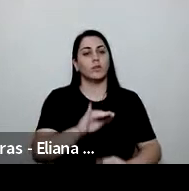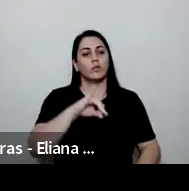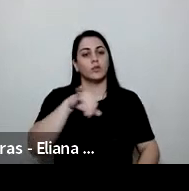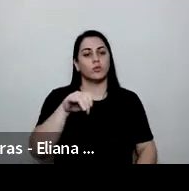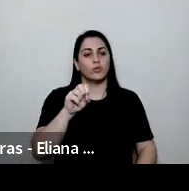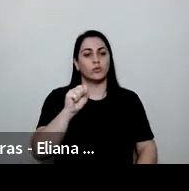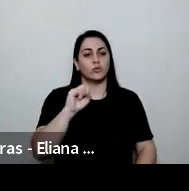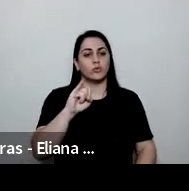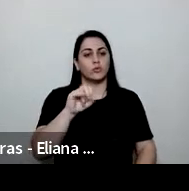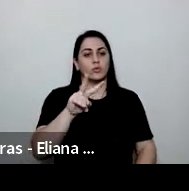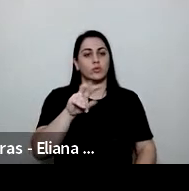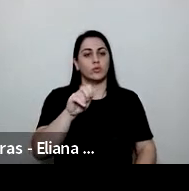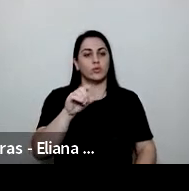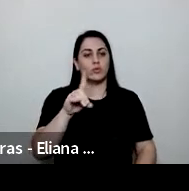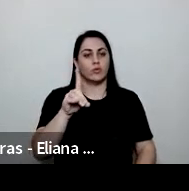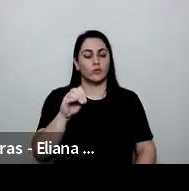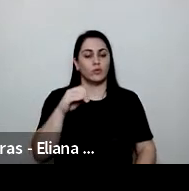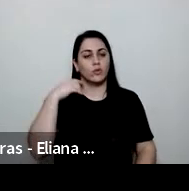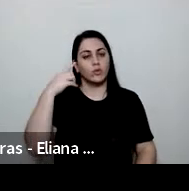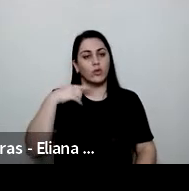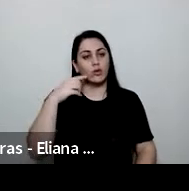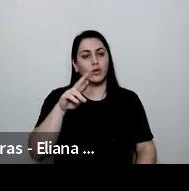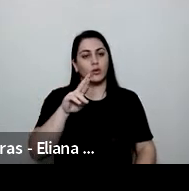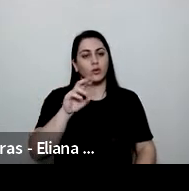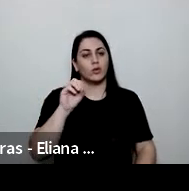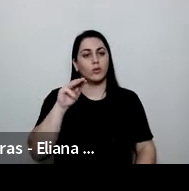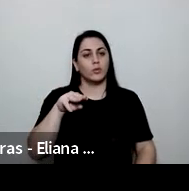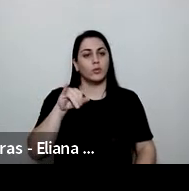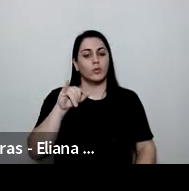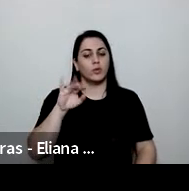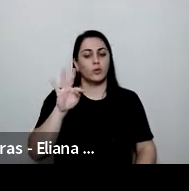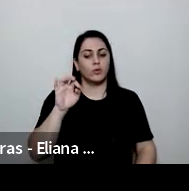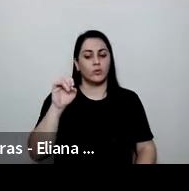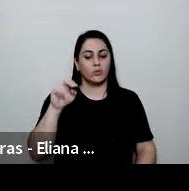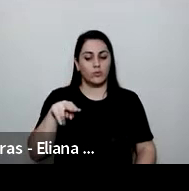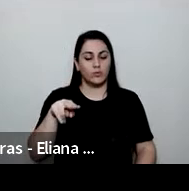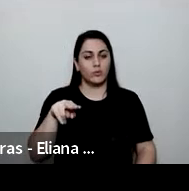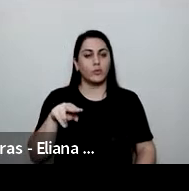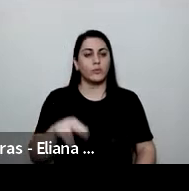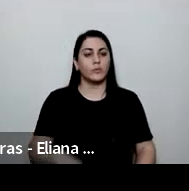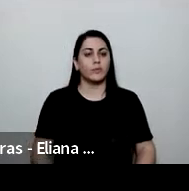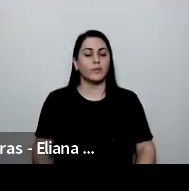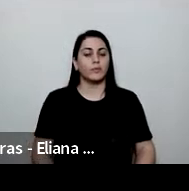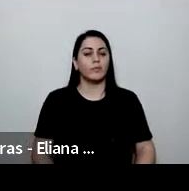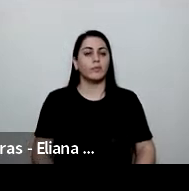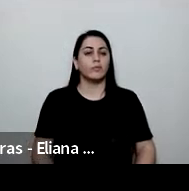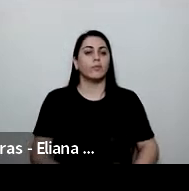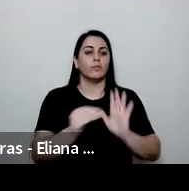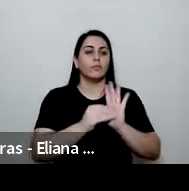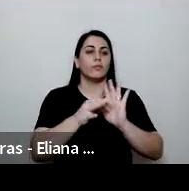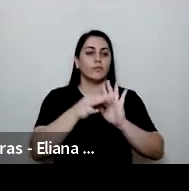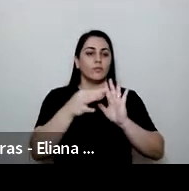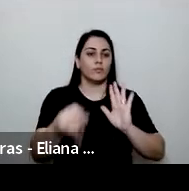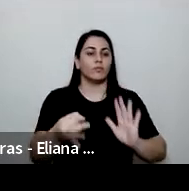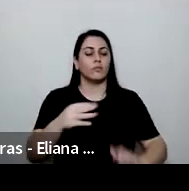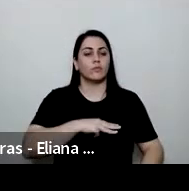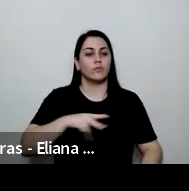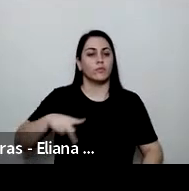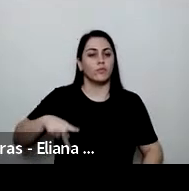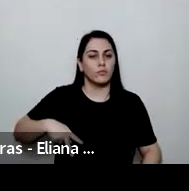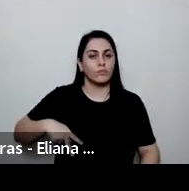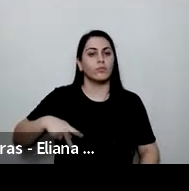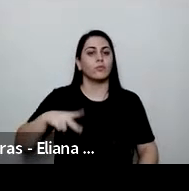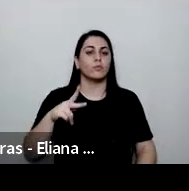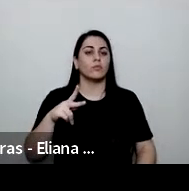Mello advogado romilton Batista de Melo o parecer do Ministério Público eleitoral emitido pelo